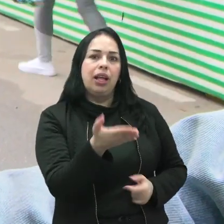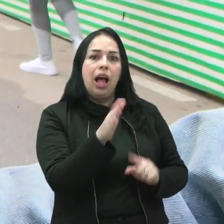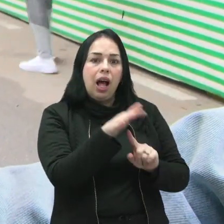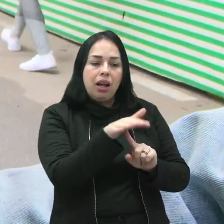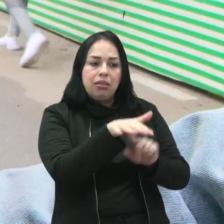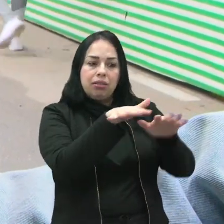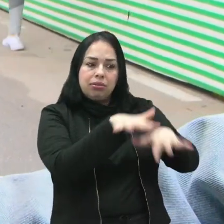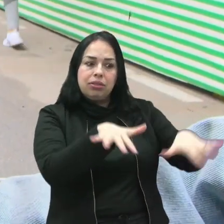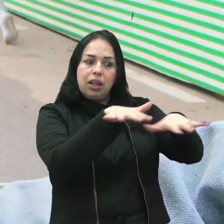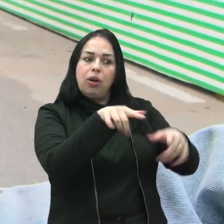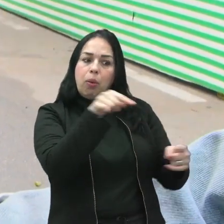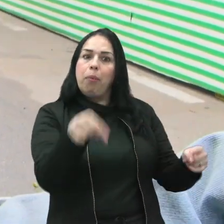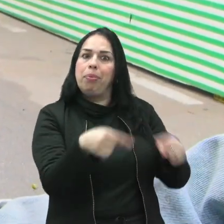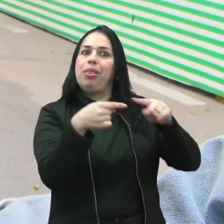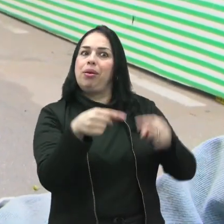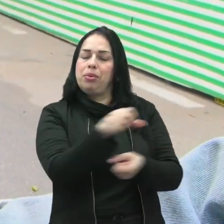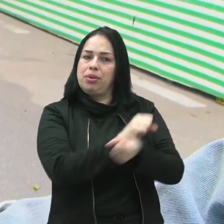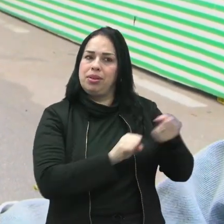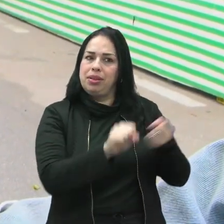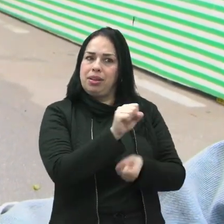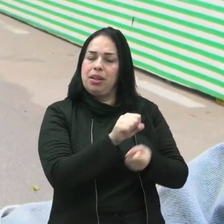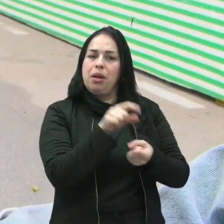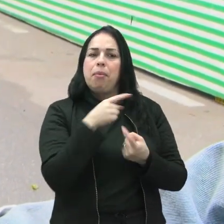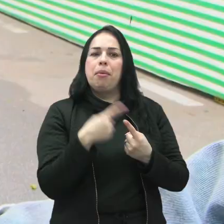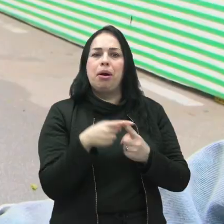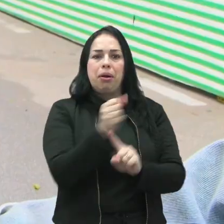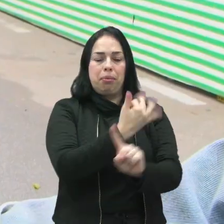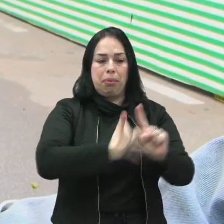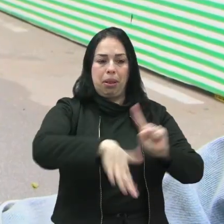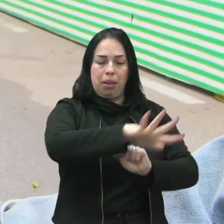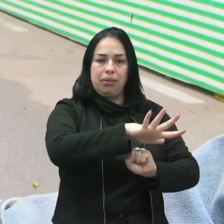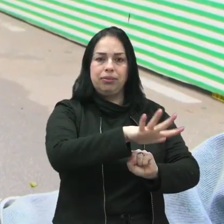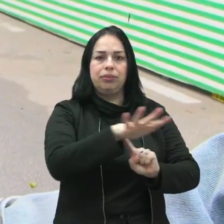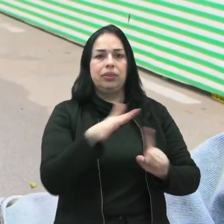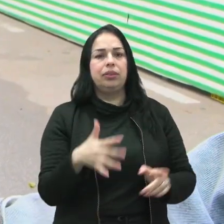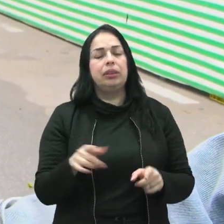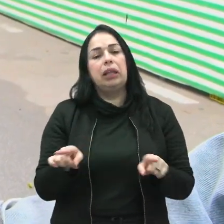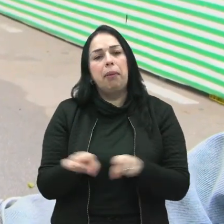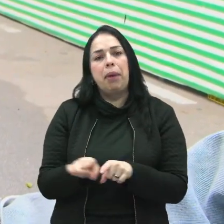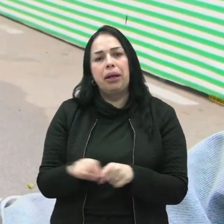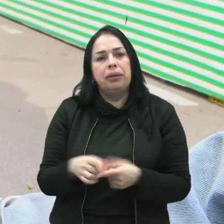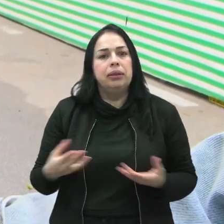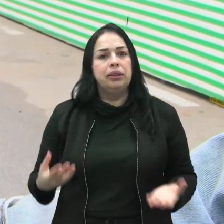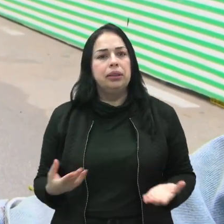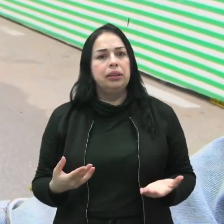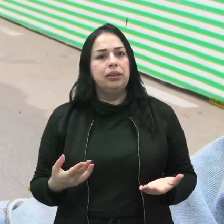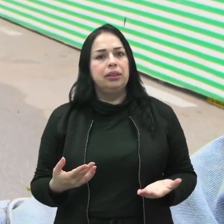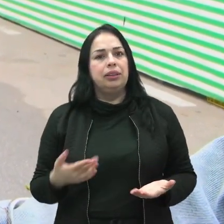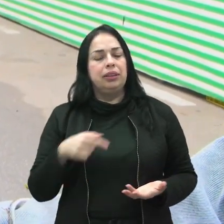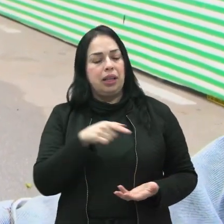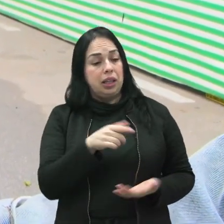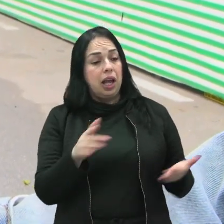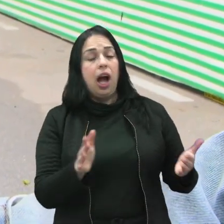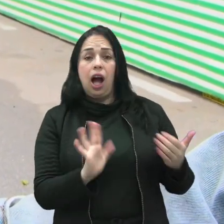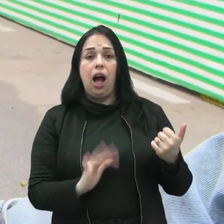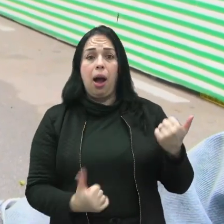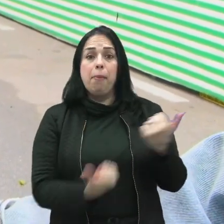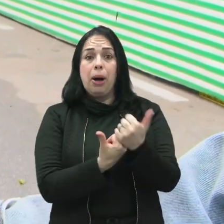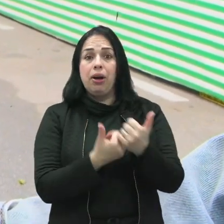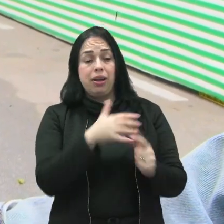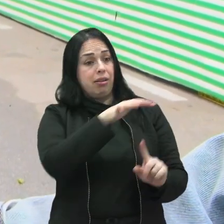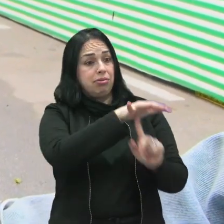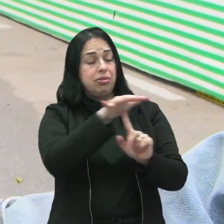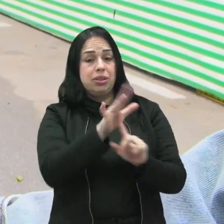a agricultura sustentável, para termos um meio ambiente sustentável. E, ao mesmo tempo, prestigiar a força de trabalho